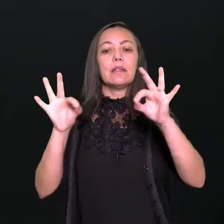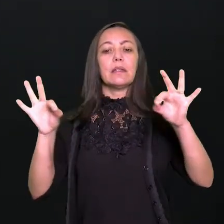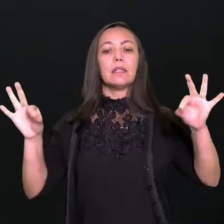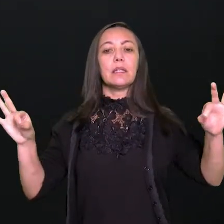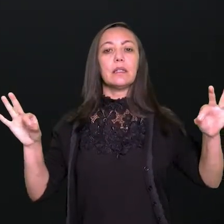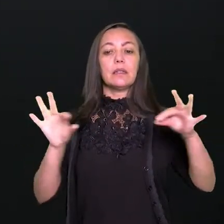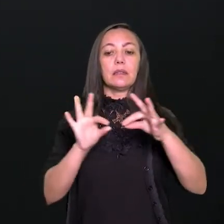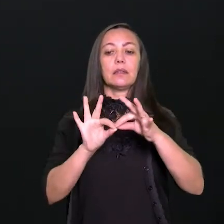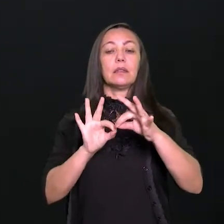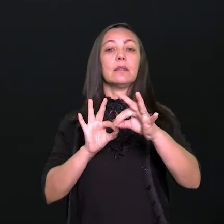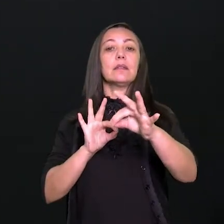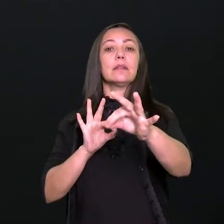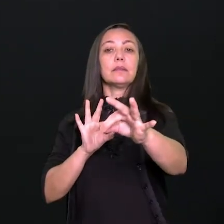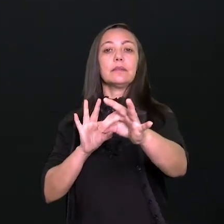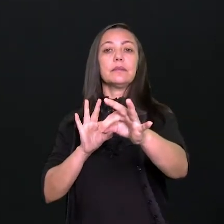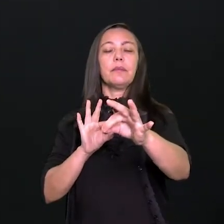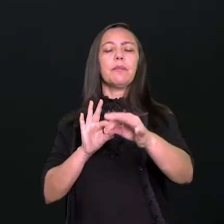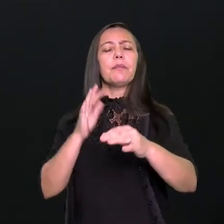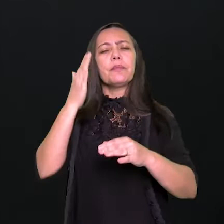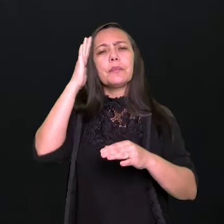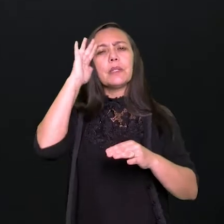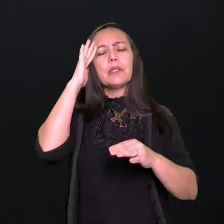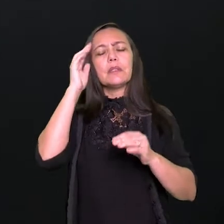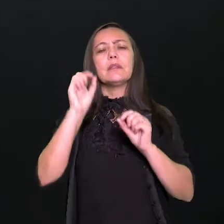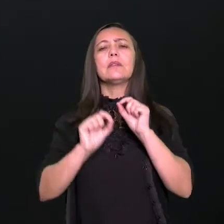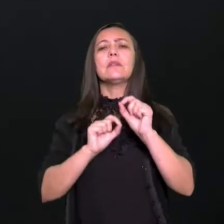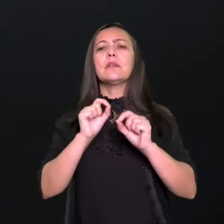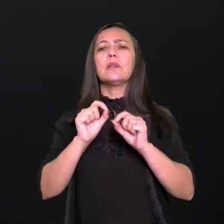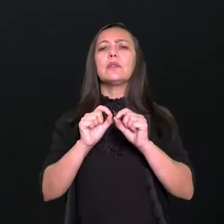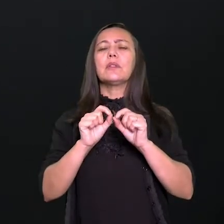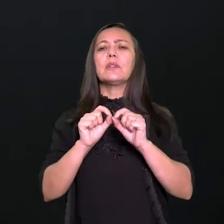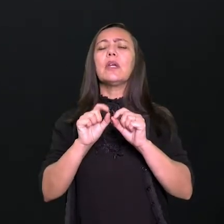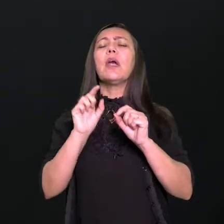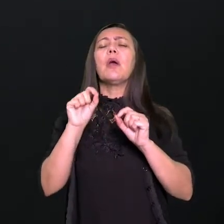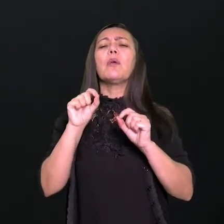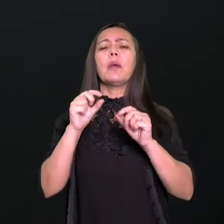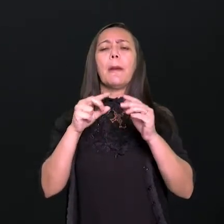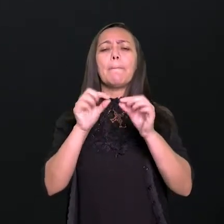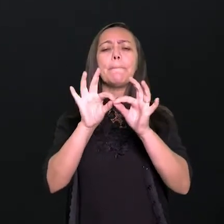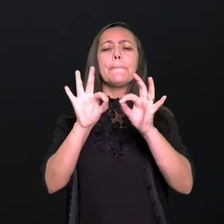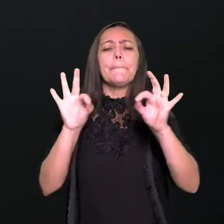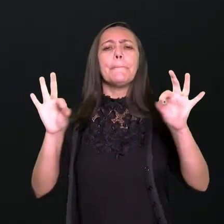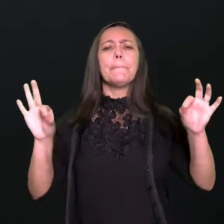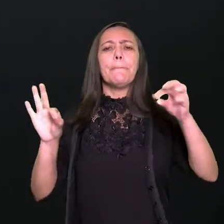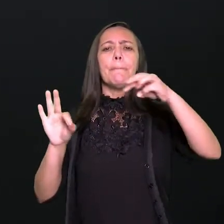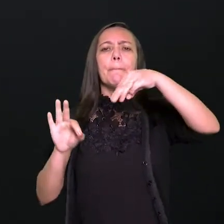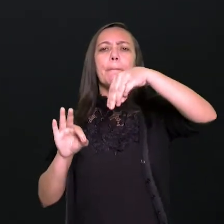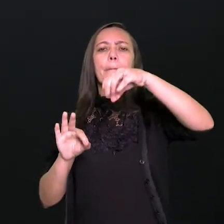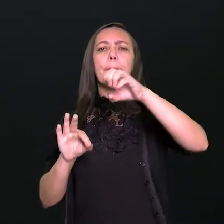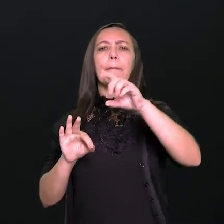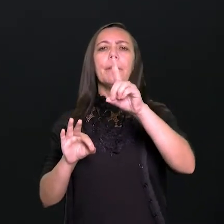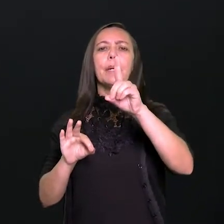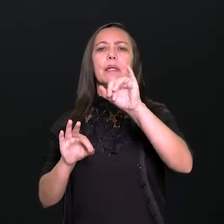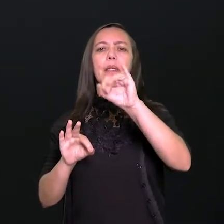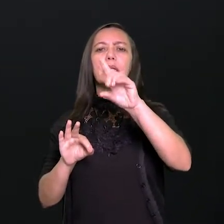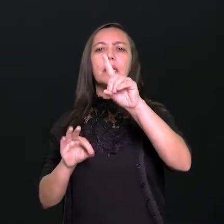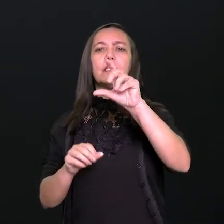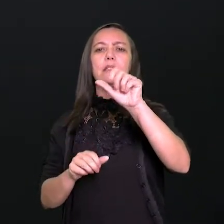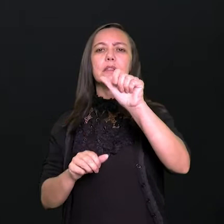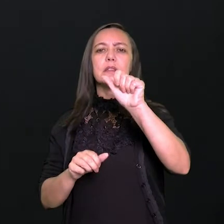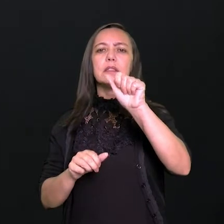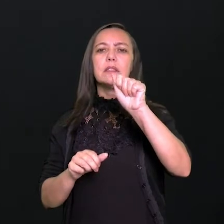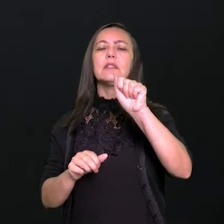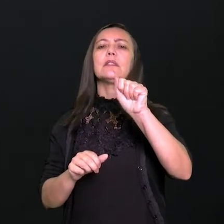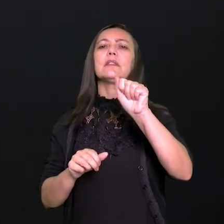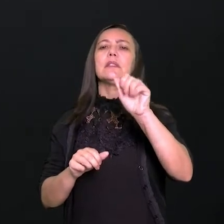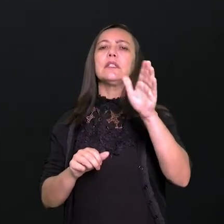de comprimento. Vamos entender aqui primeiramente o que são essas medidas. Então, as medidas de comprimento,